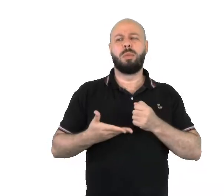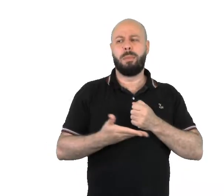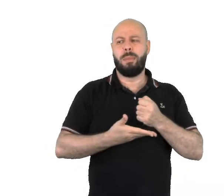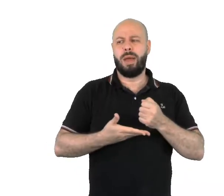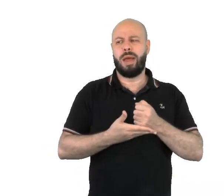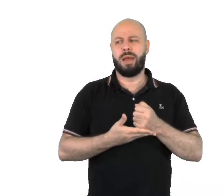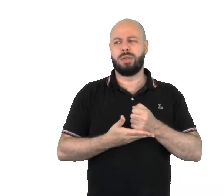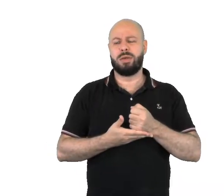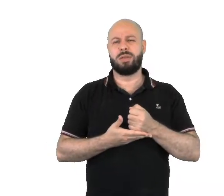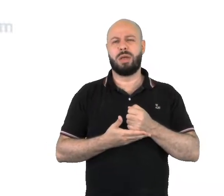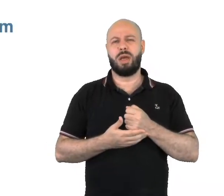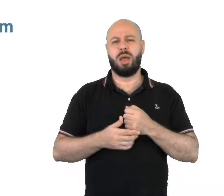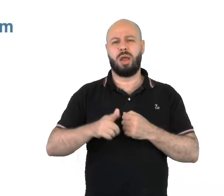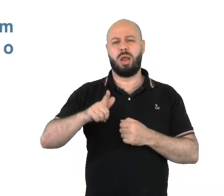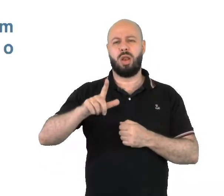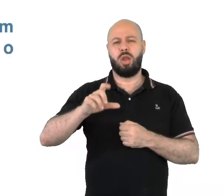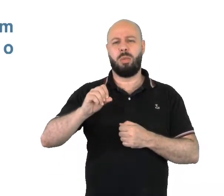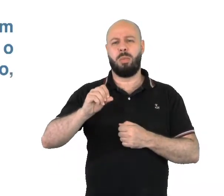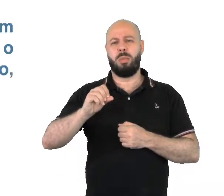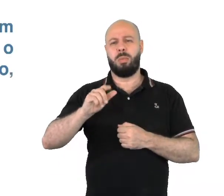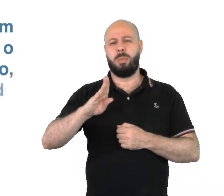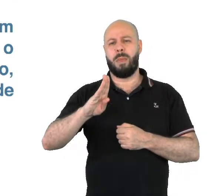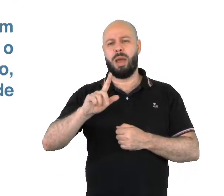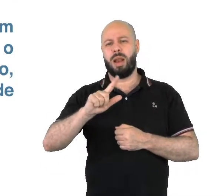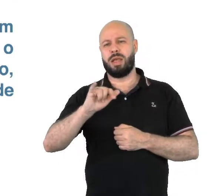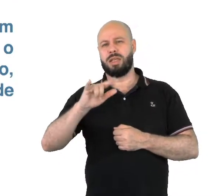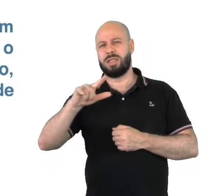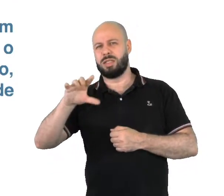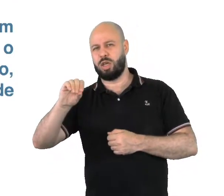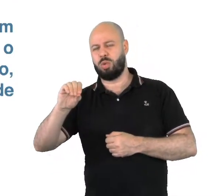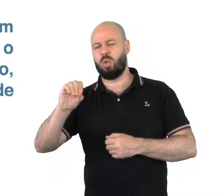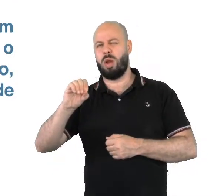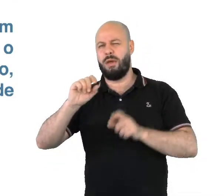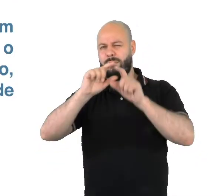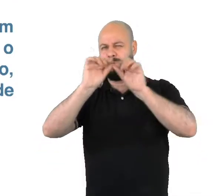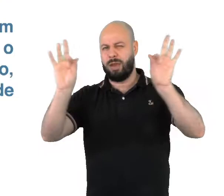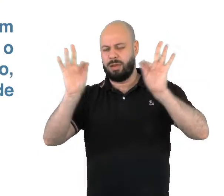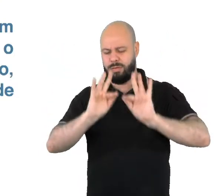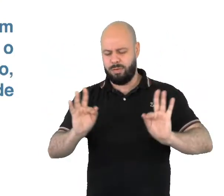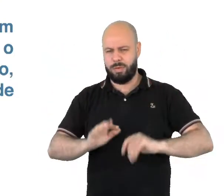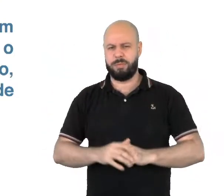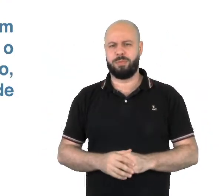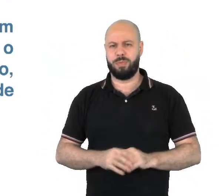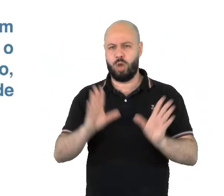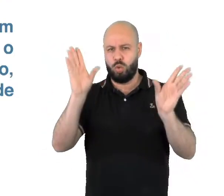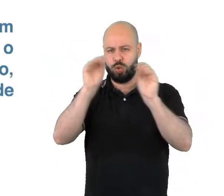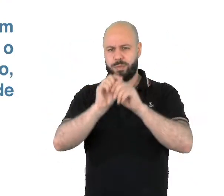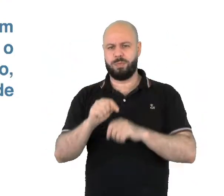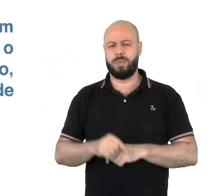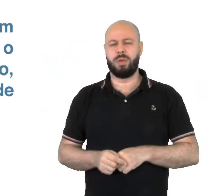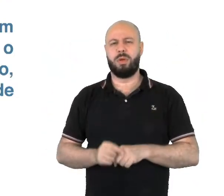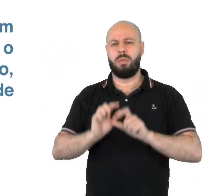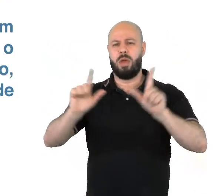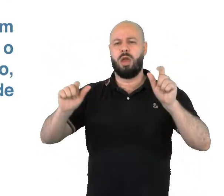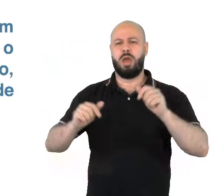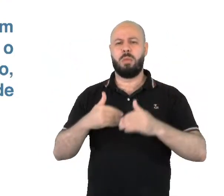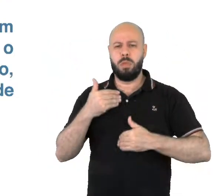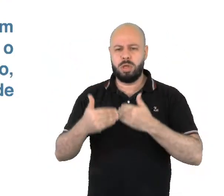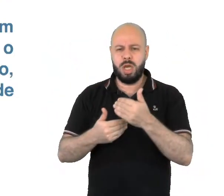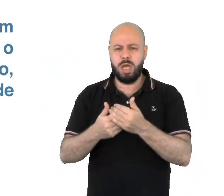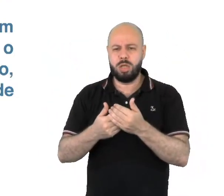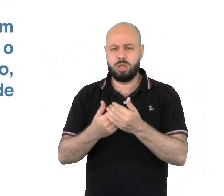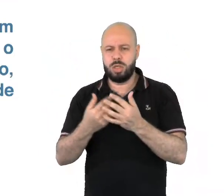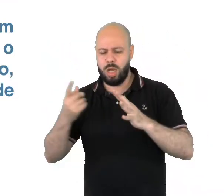da globalização, tá? Vamos resumir ela em algumas frases. Olhem aí no slide, tá? É um processo de